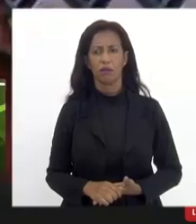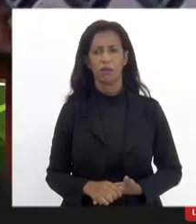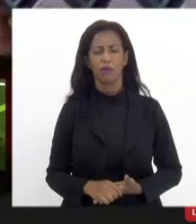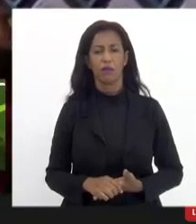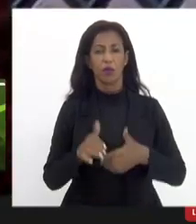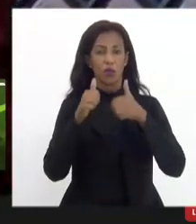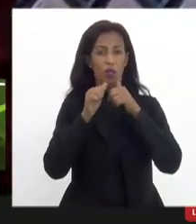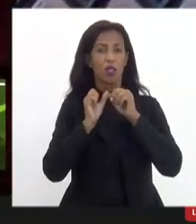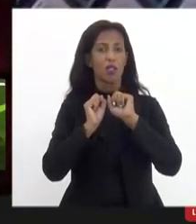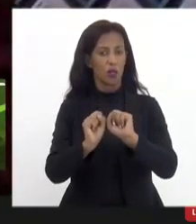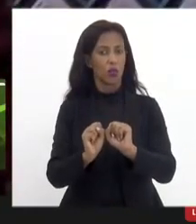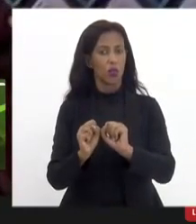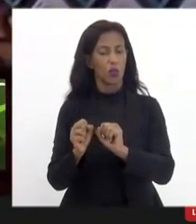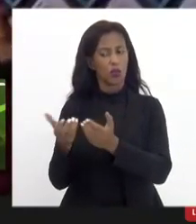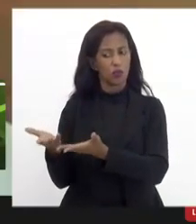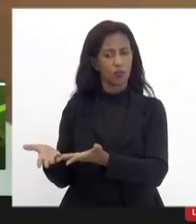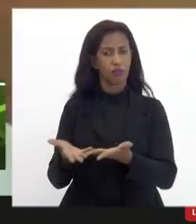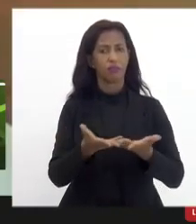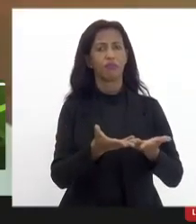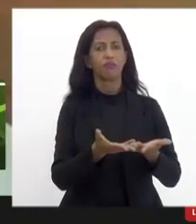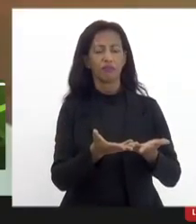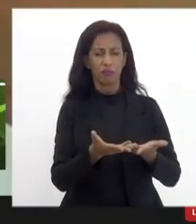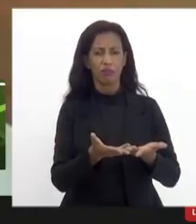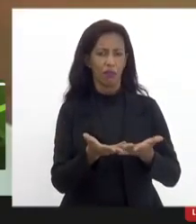nossas assessorias, para já